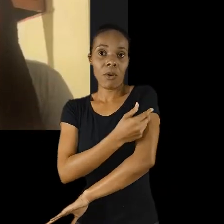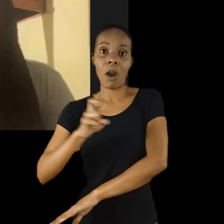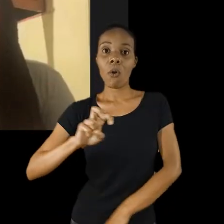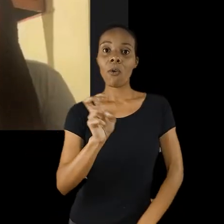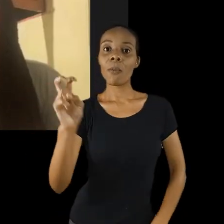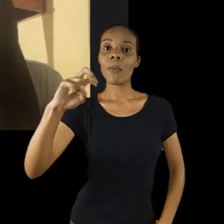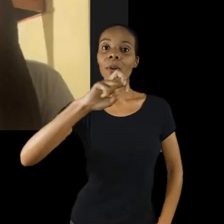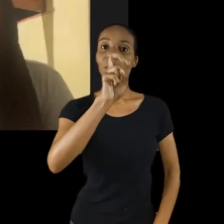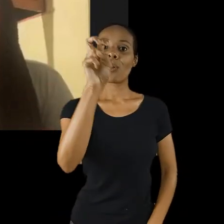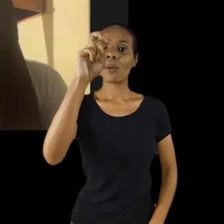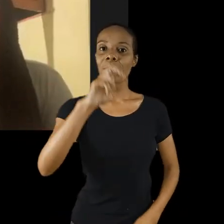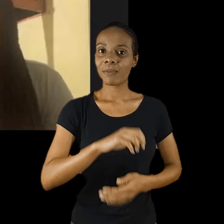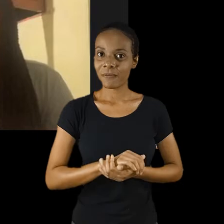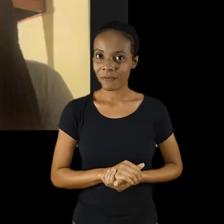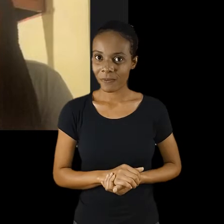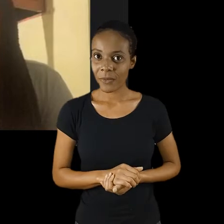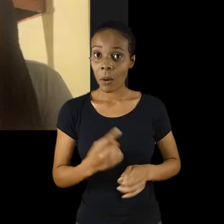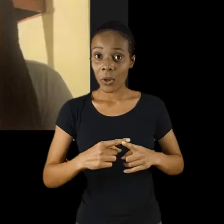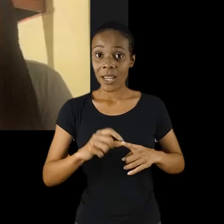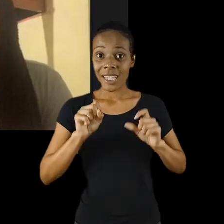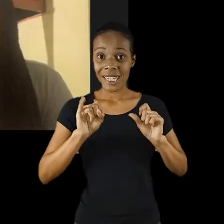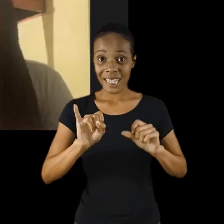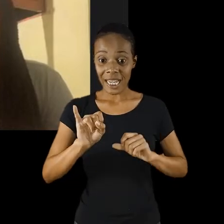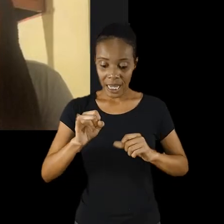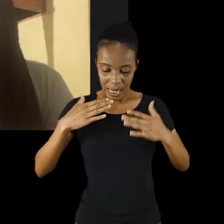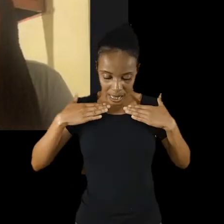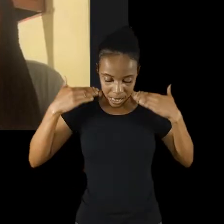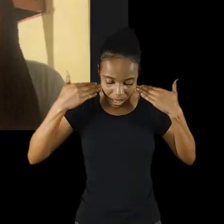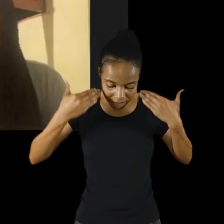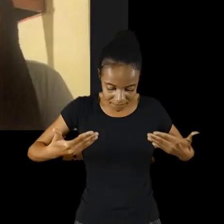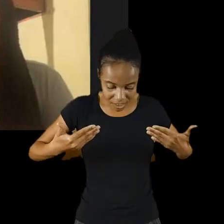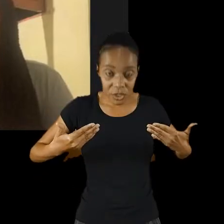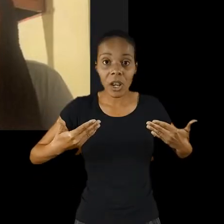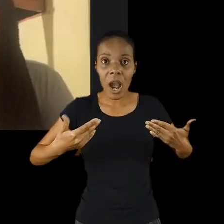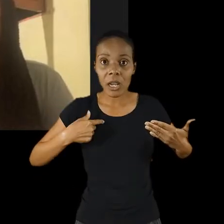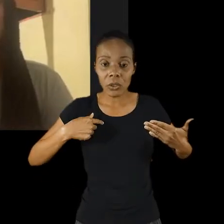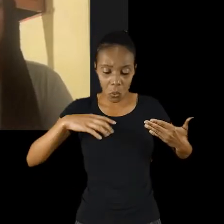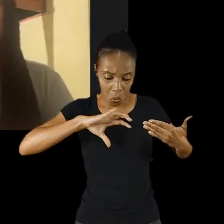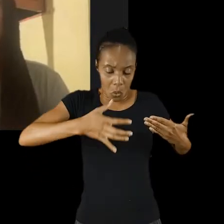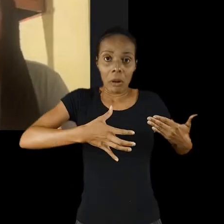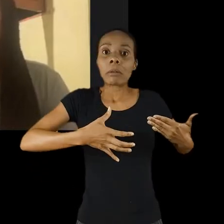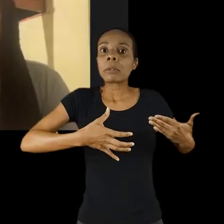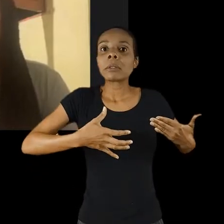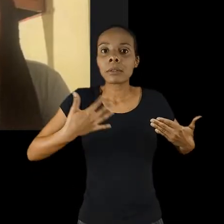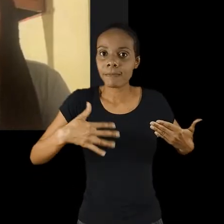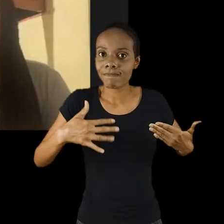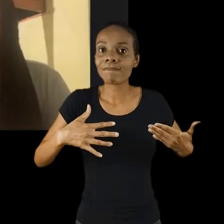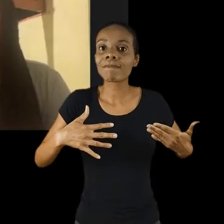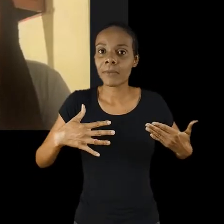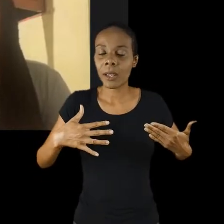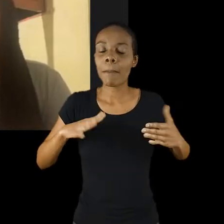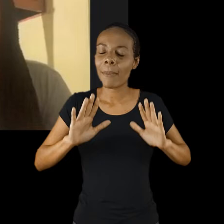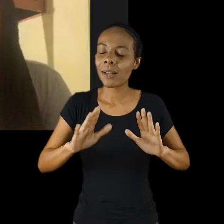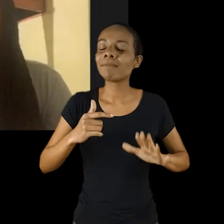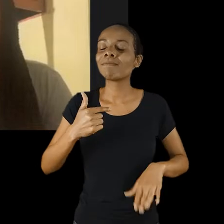frente, fecha os meus olhos de eu enxergar um pouco da coragem, né? E a minha coragem sempre à minha frente. Mas assim, minha irmã, eu tenho